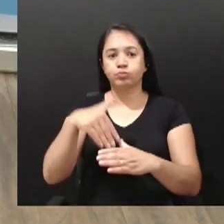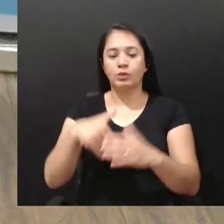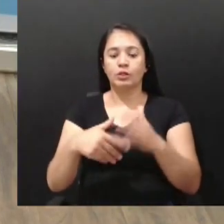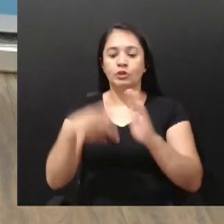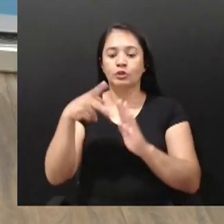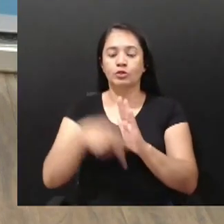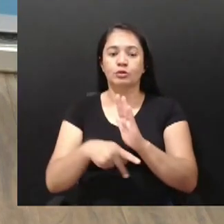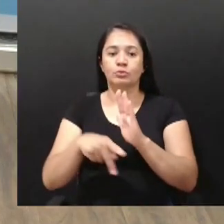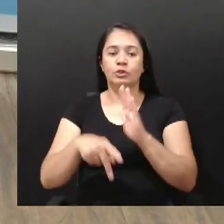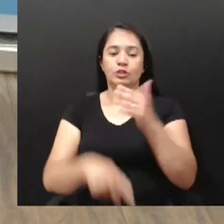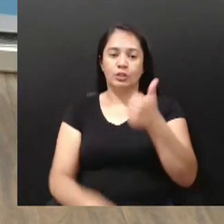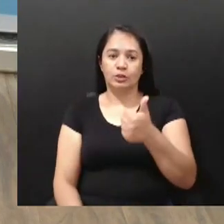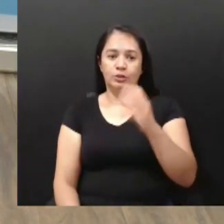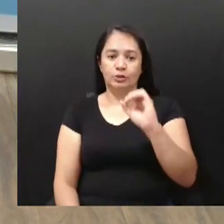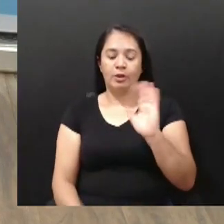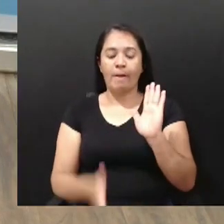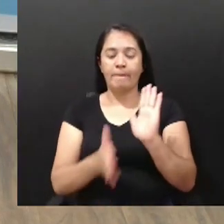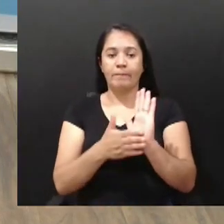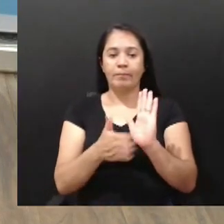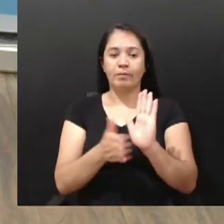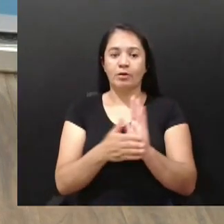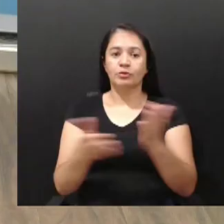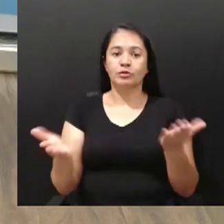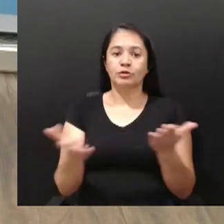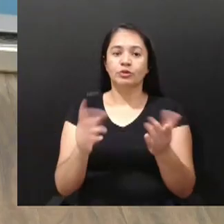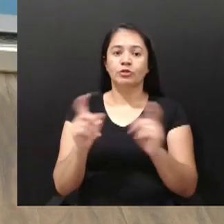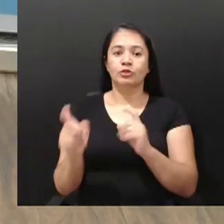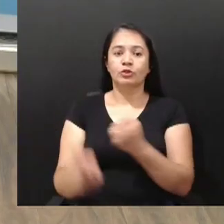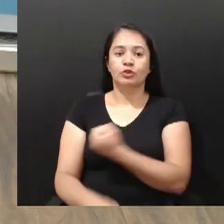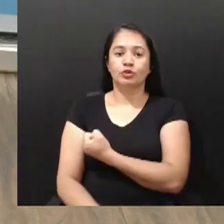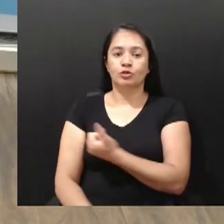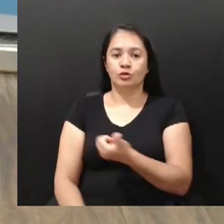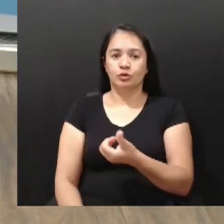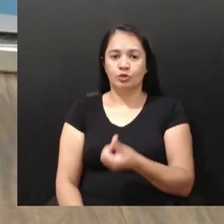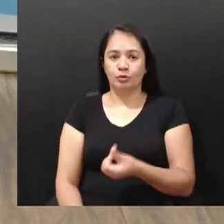na pauta da reunião ordinária de número 60. E o Jornal Câmara